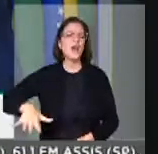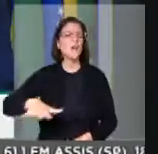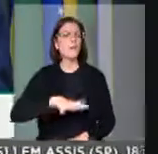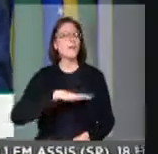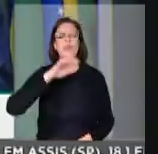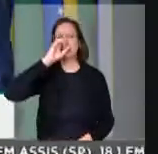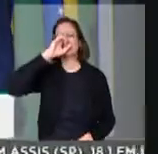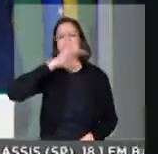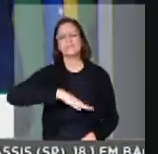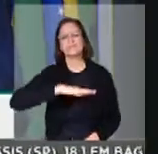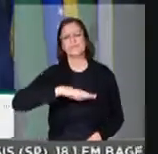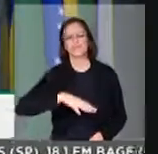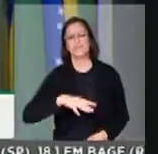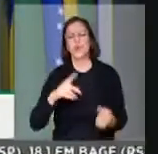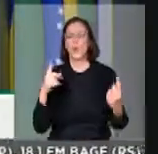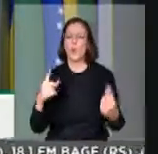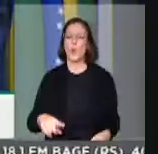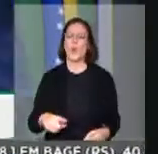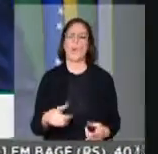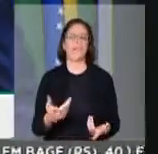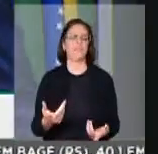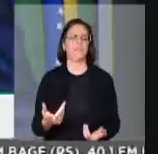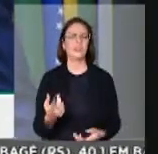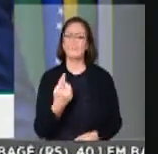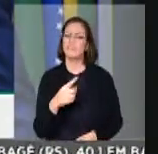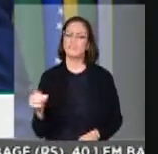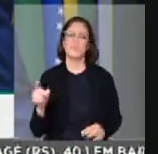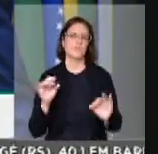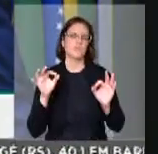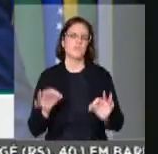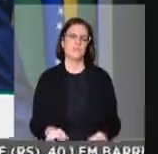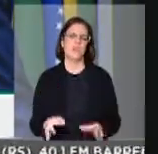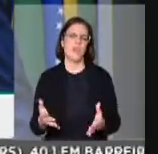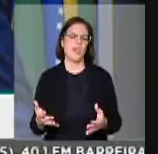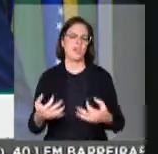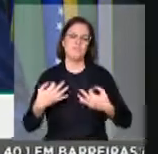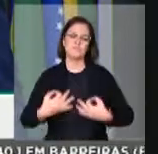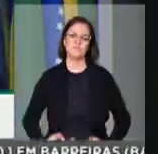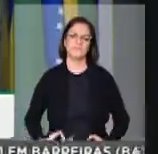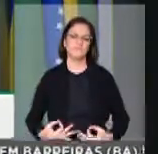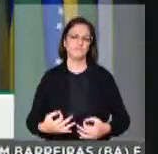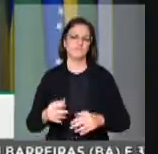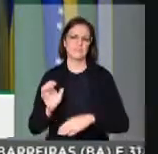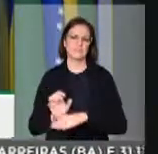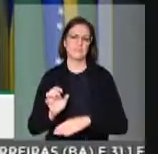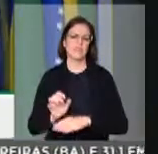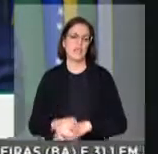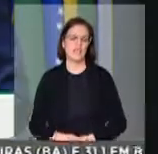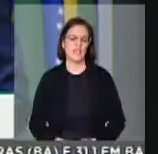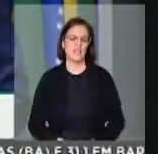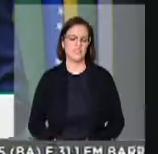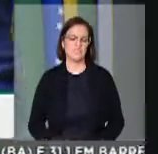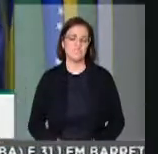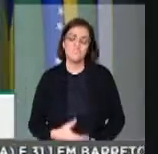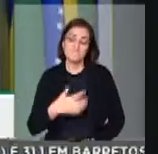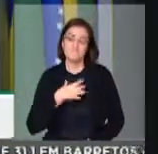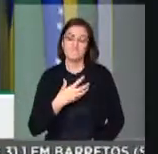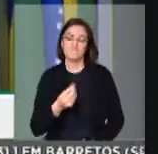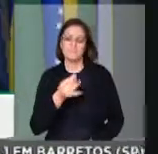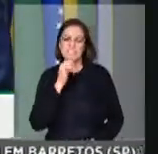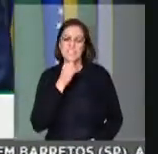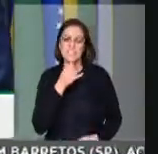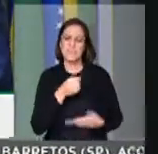autoritário de perseguição e que não condiz com as tradições republicanas do nosso estado fica aqui a nossa solidariedade com a